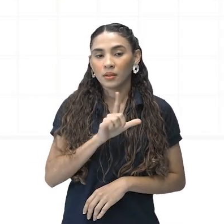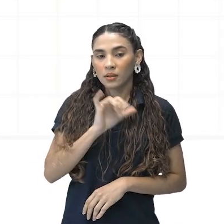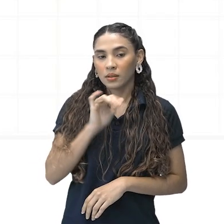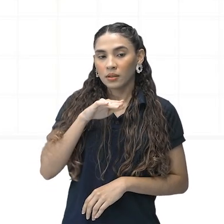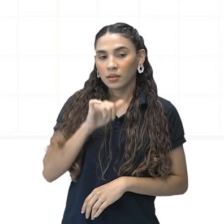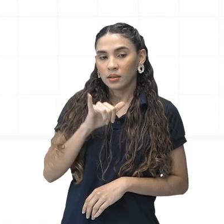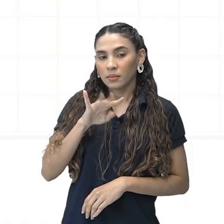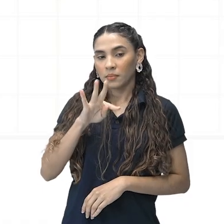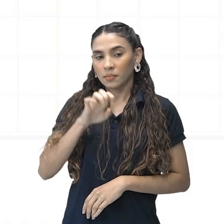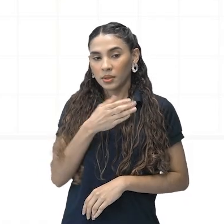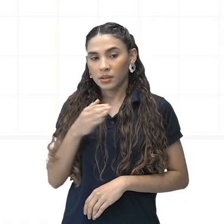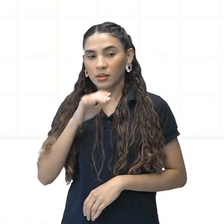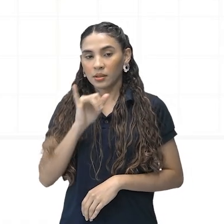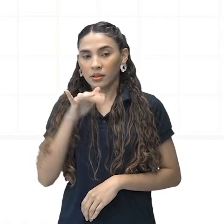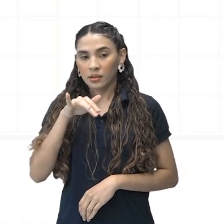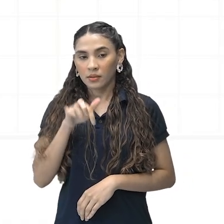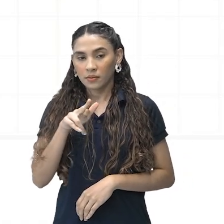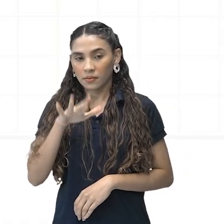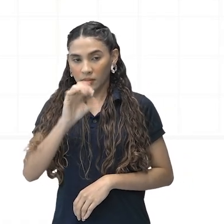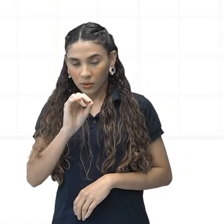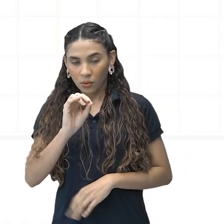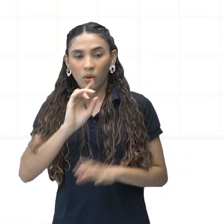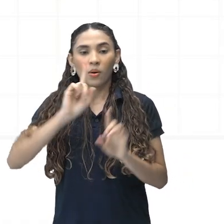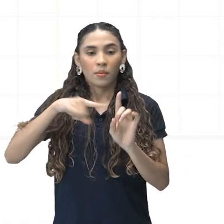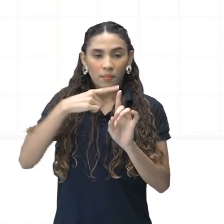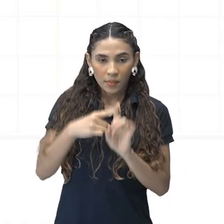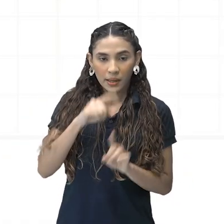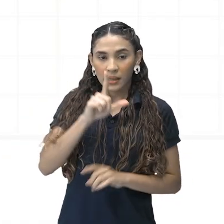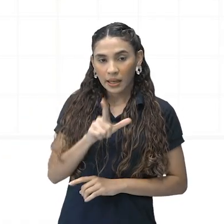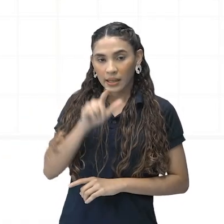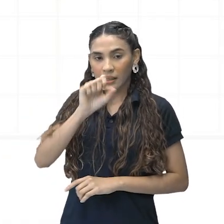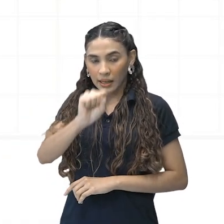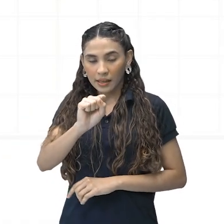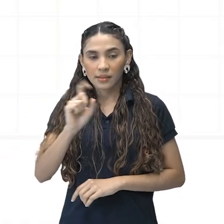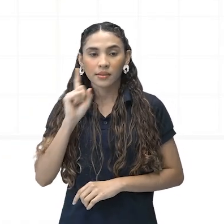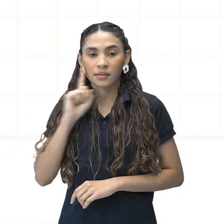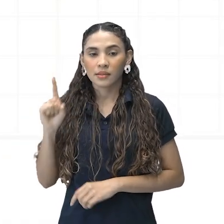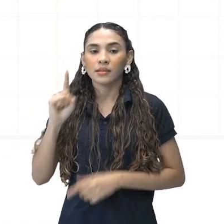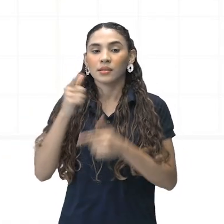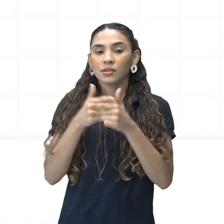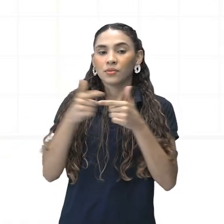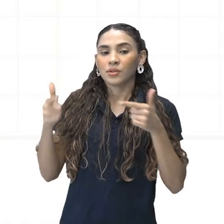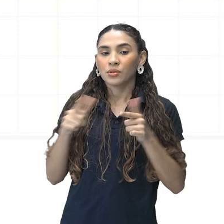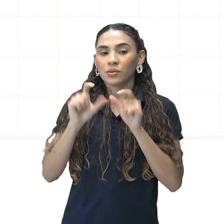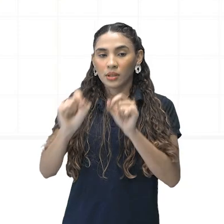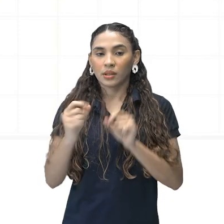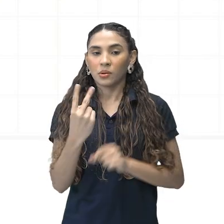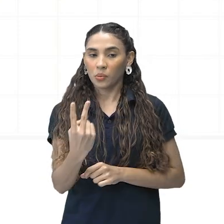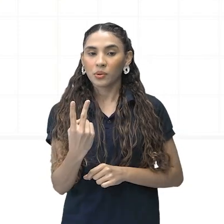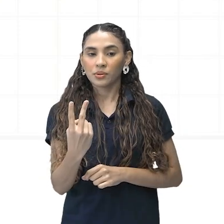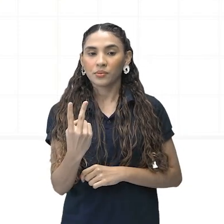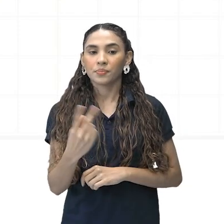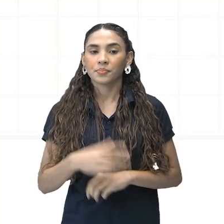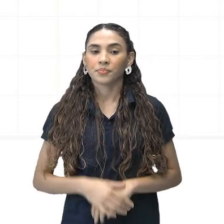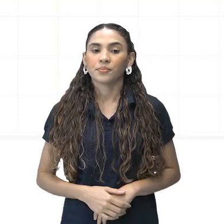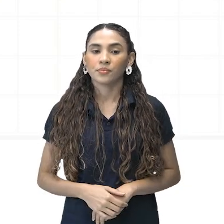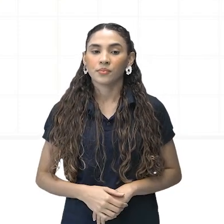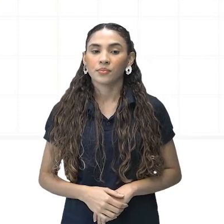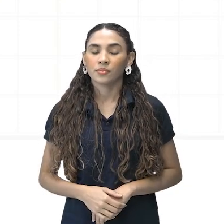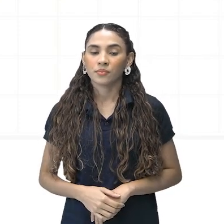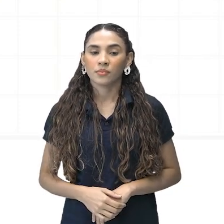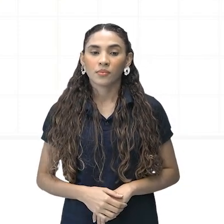de li, mais o limite superior, que eu vou chamar de ls, e dividir por 2.